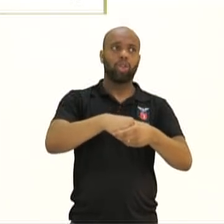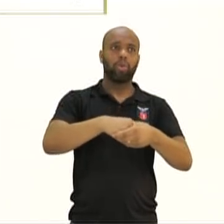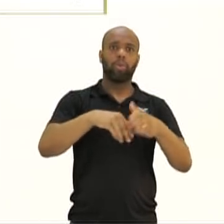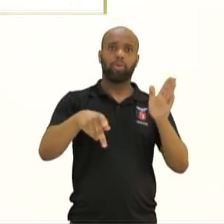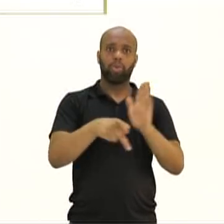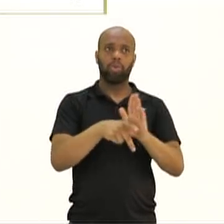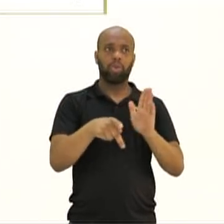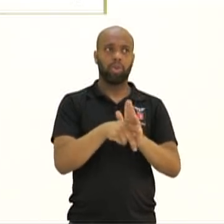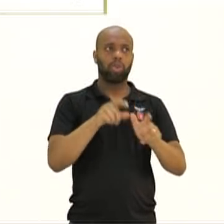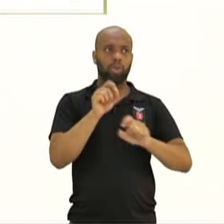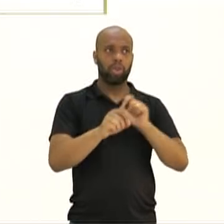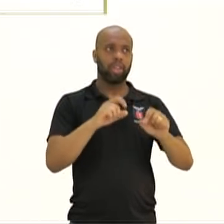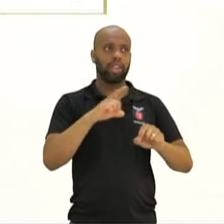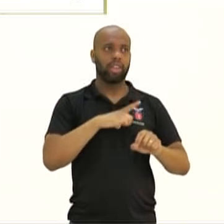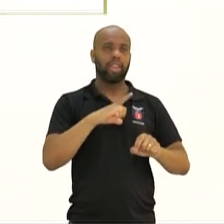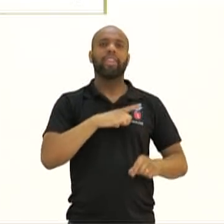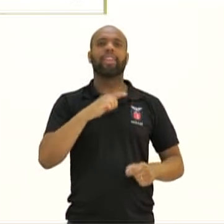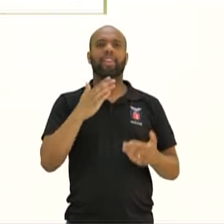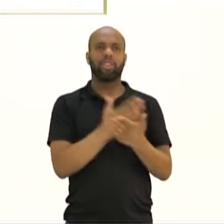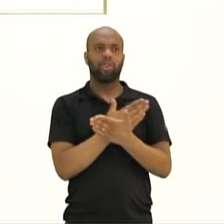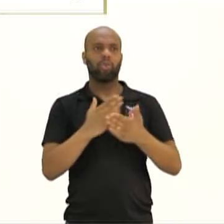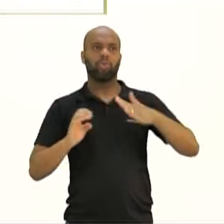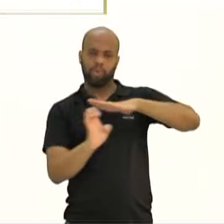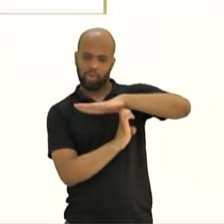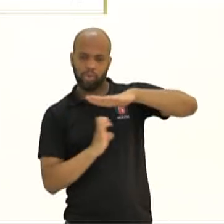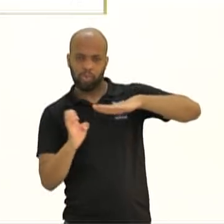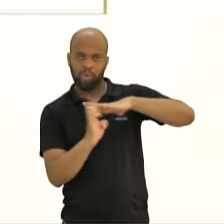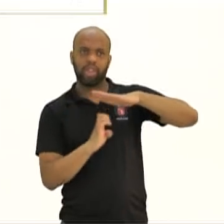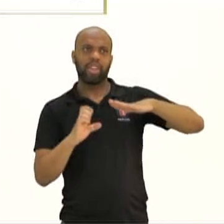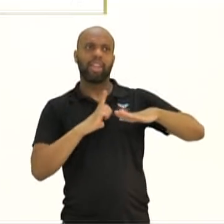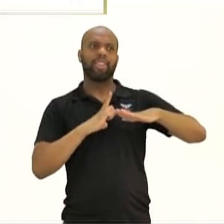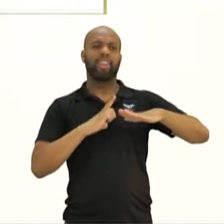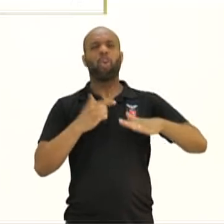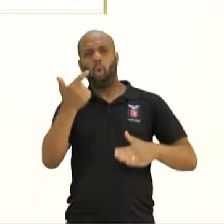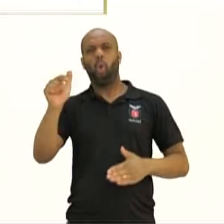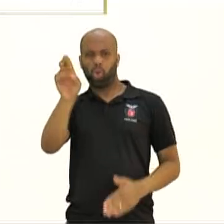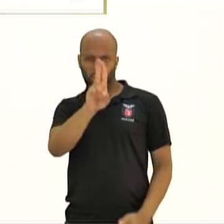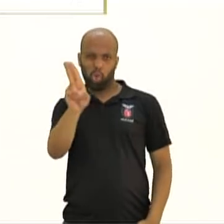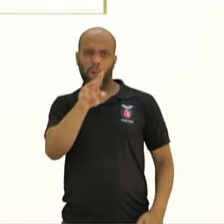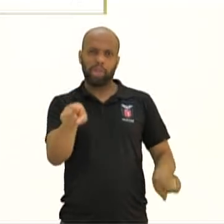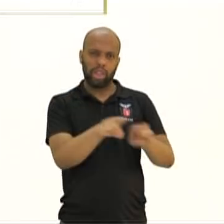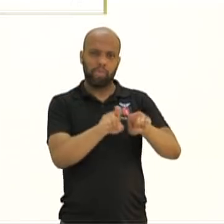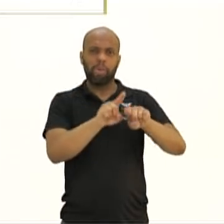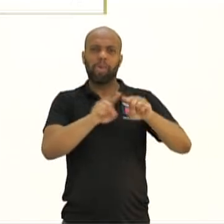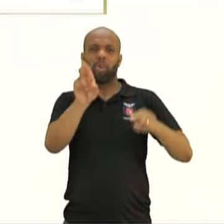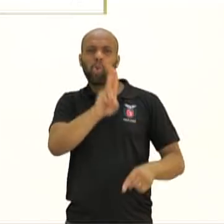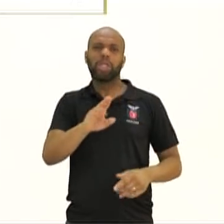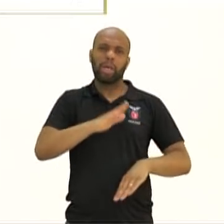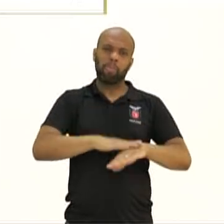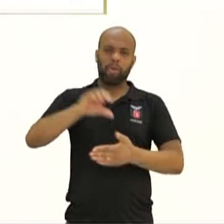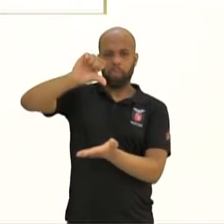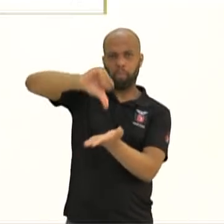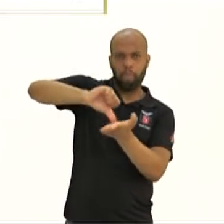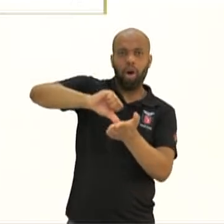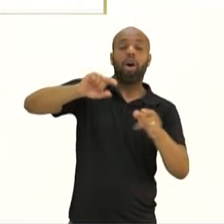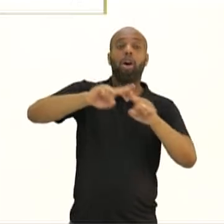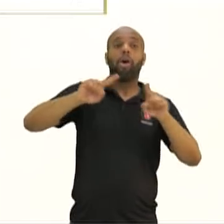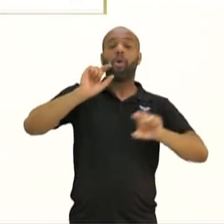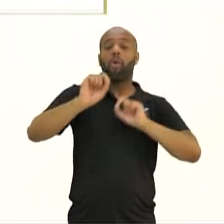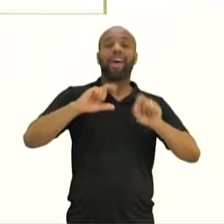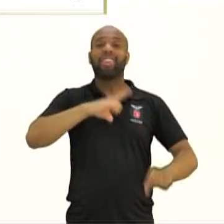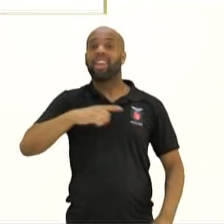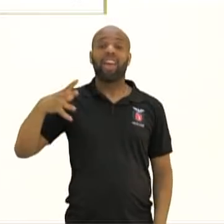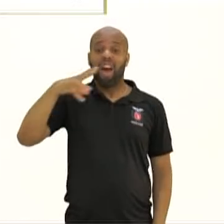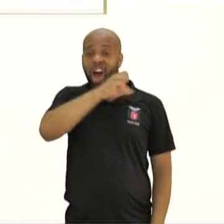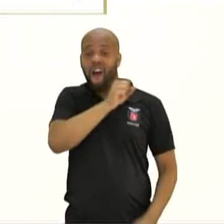métier internacional com o nome de cluster. Às vezes o polo industrial vem com o nome de cluster, mas eles vêm logicamente para dinamizar